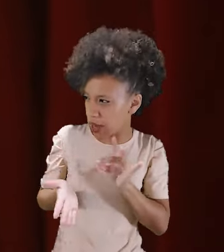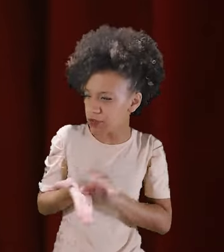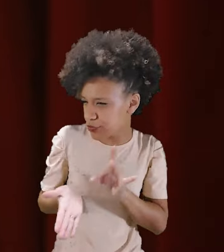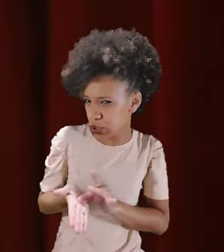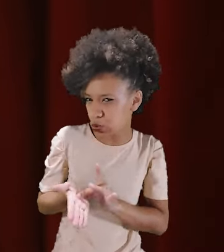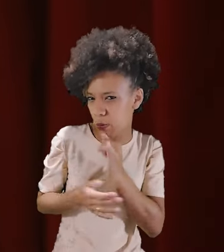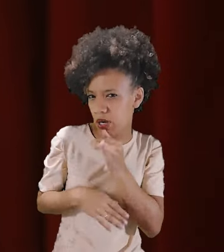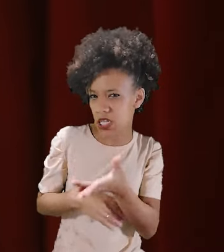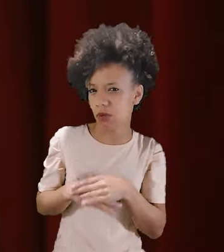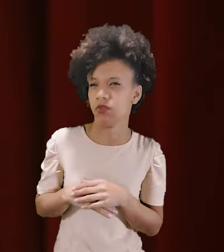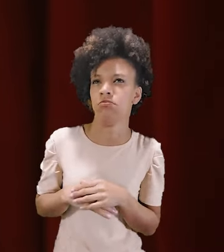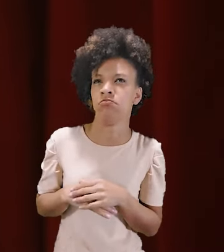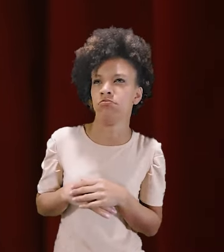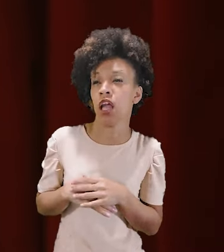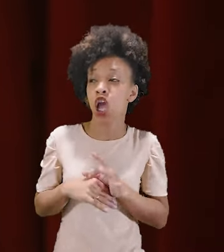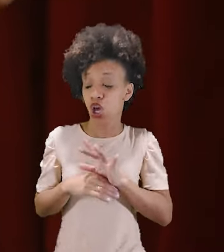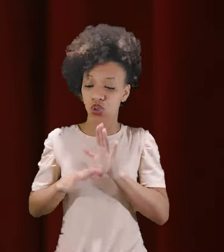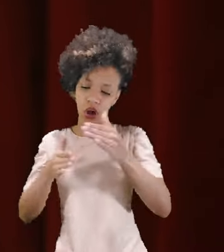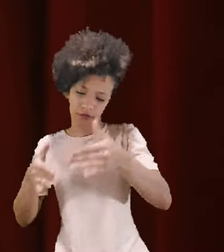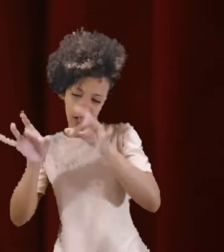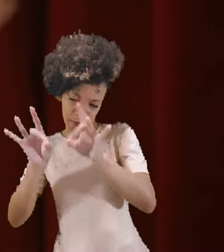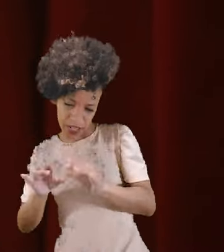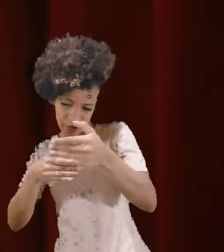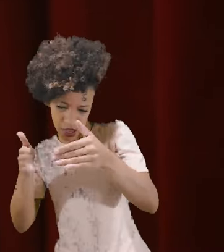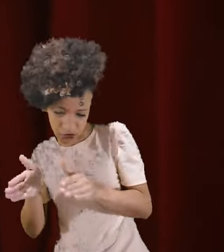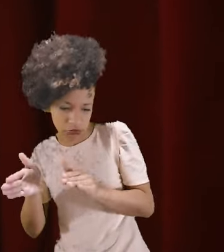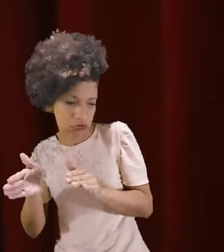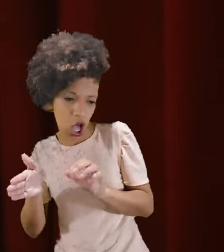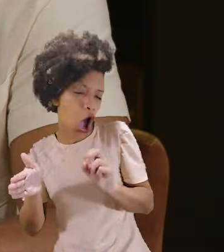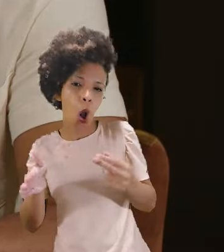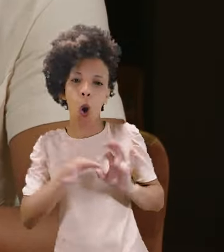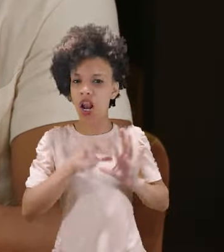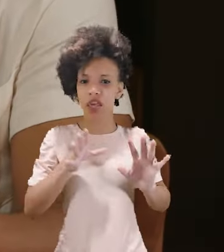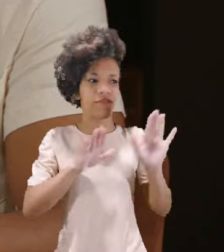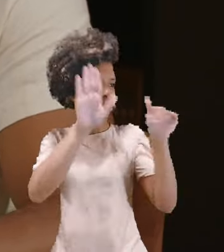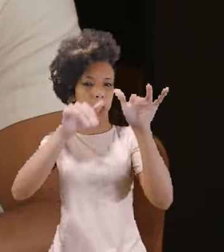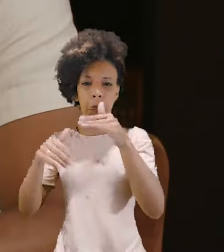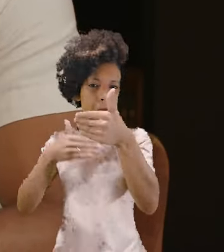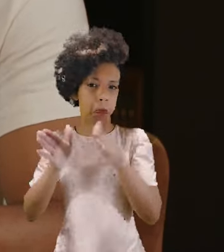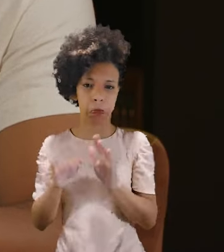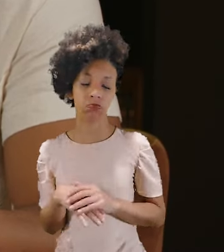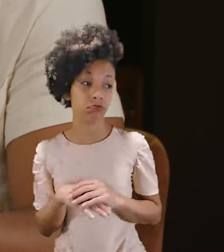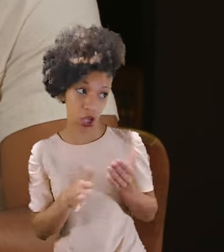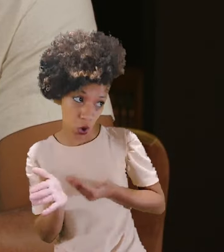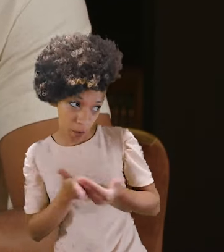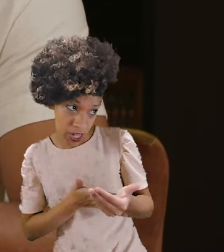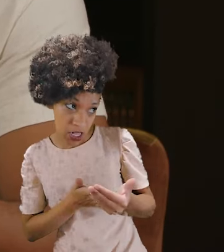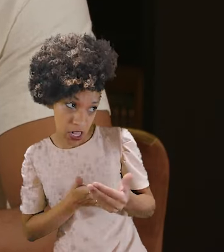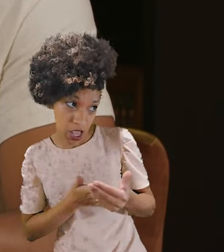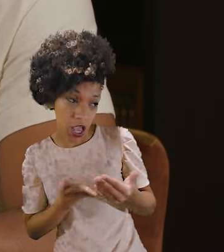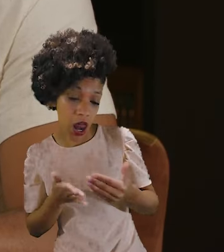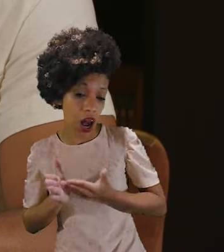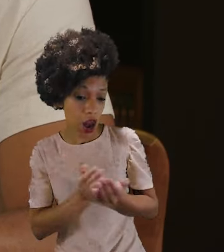trabalho fixo assim do tipo eu só levo isso ou caro que velho tá então eu comecei na vida lá no Rio Amazonas